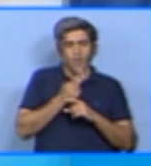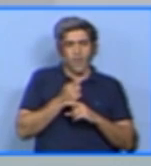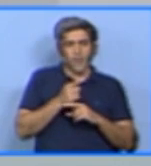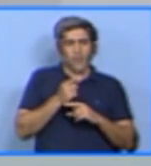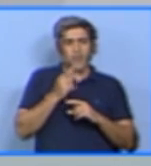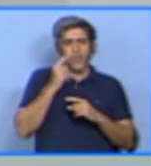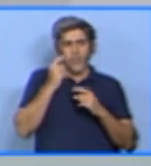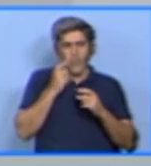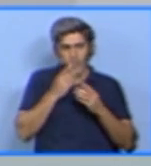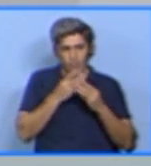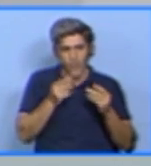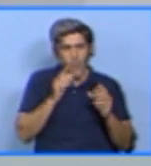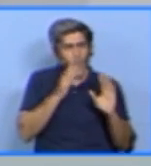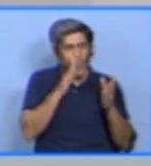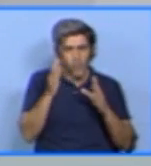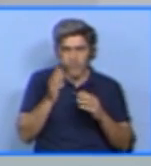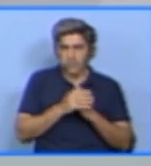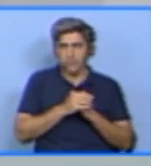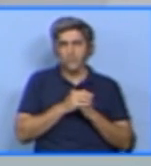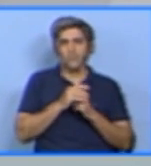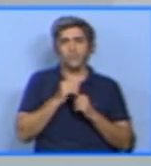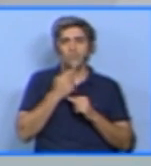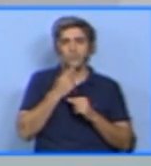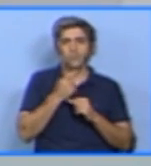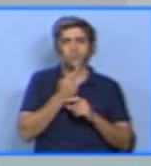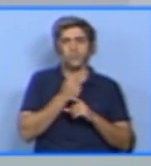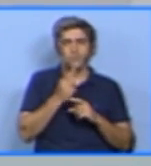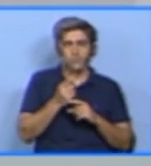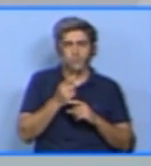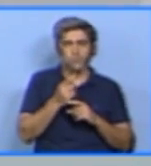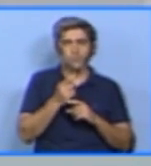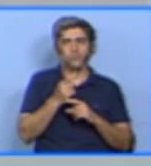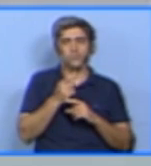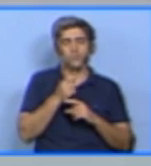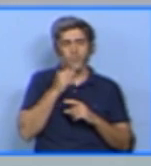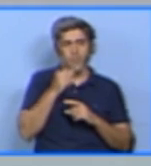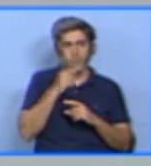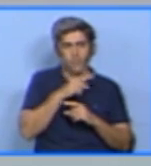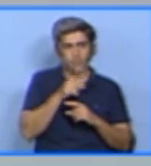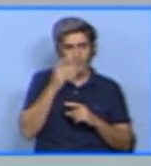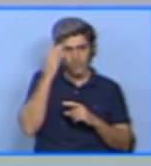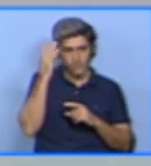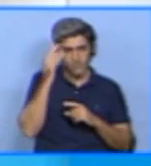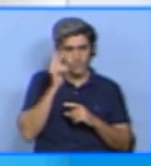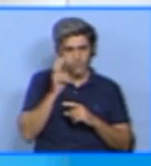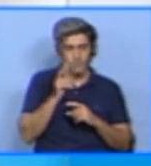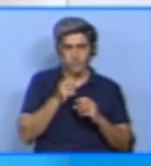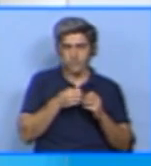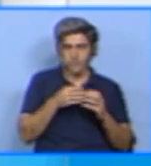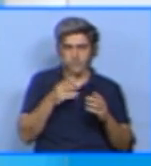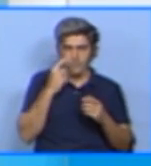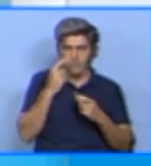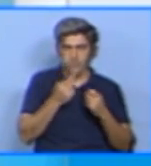Procuram a solução onde? E perguntava-lhe isto porque, por exemplo, é muito fácil vermos crescer a